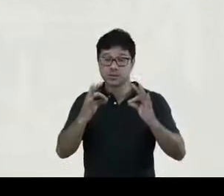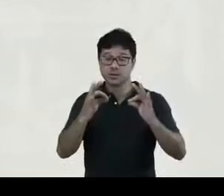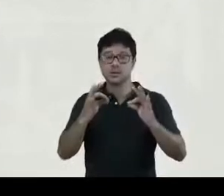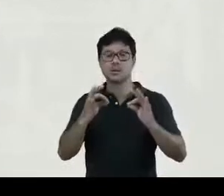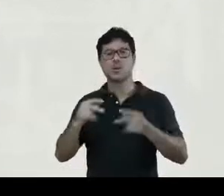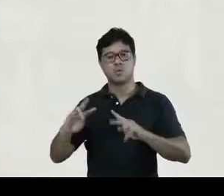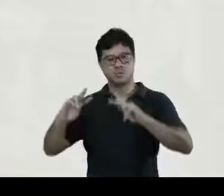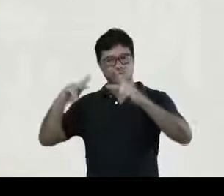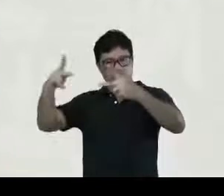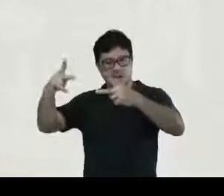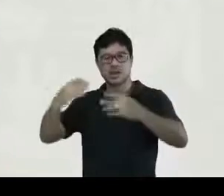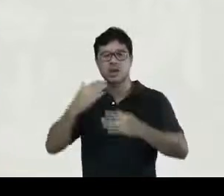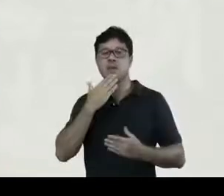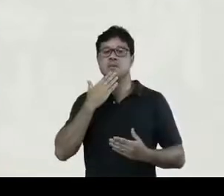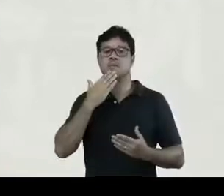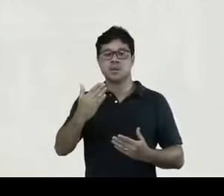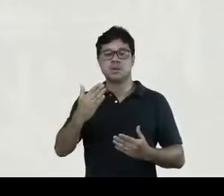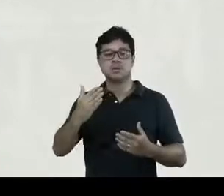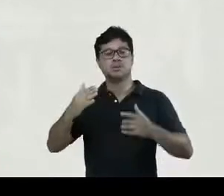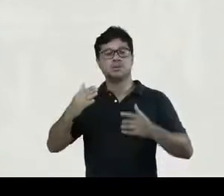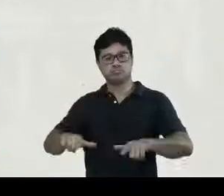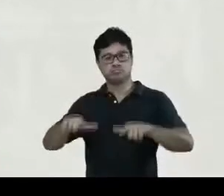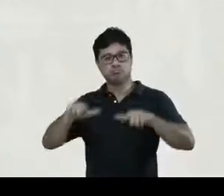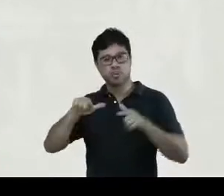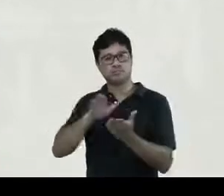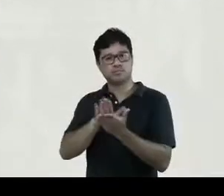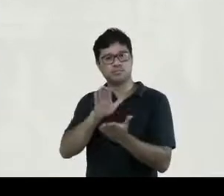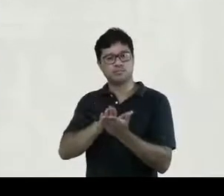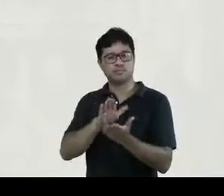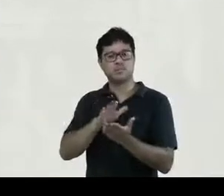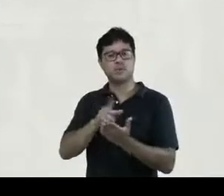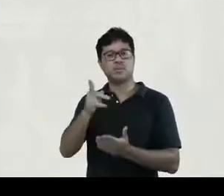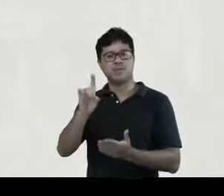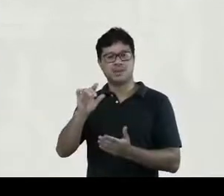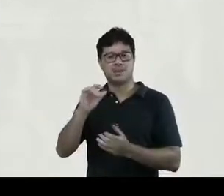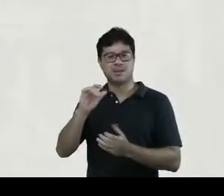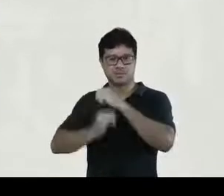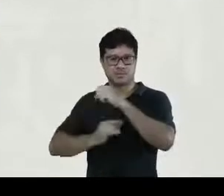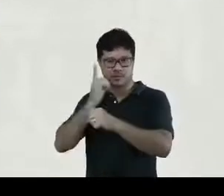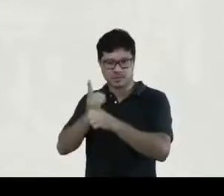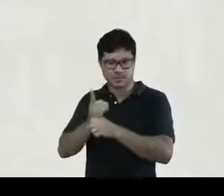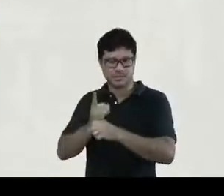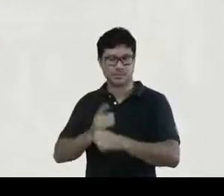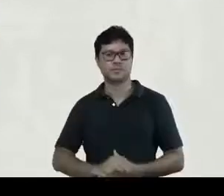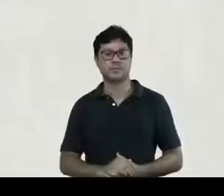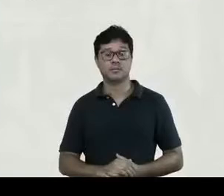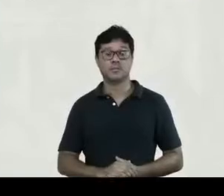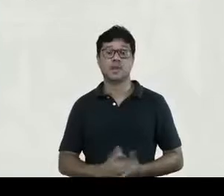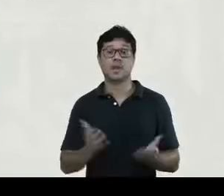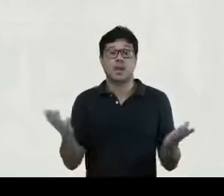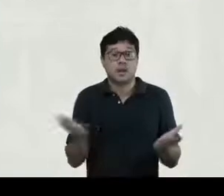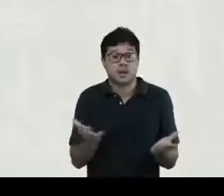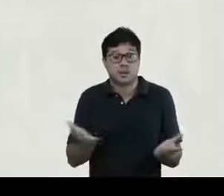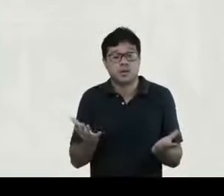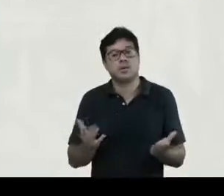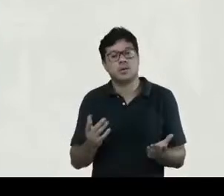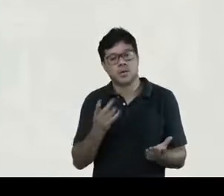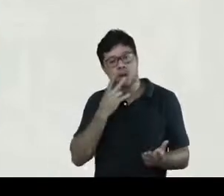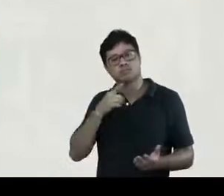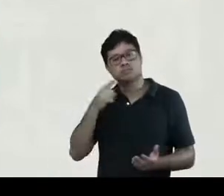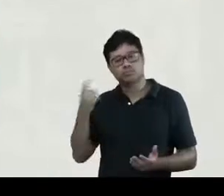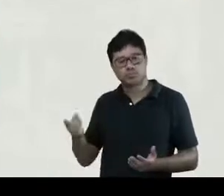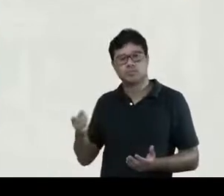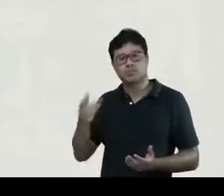dos links para solicitação de emissão de certificados digitais de participação. Então, eu gostaria agora de passar